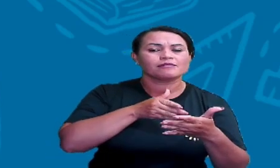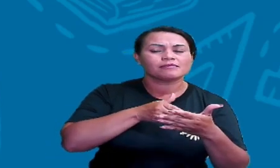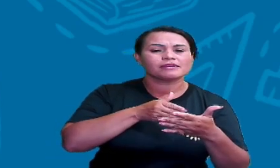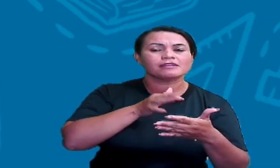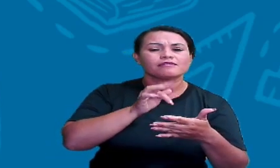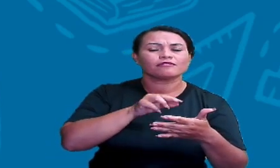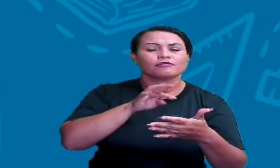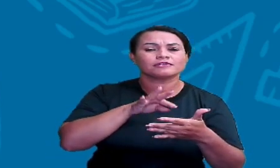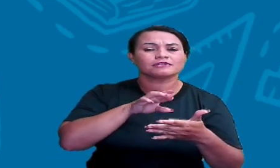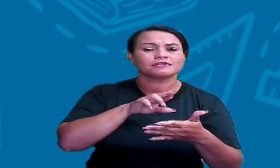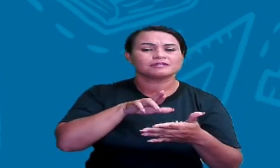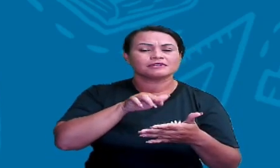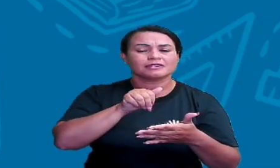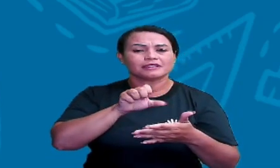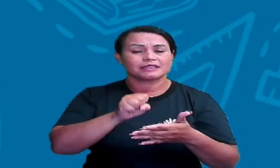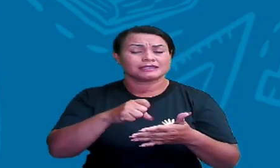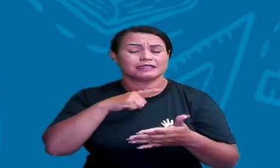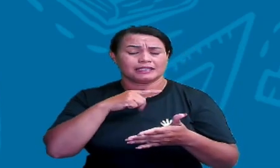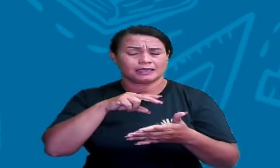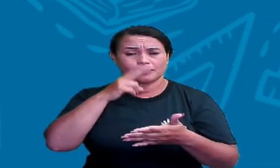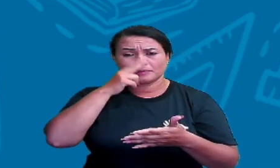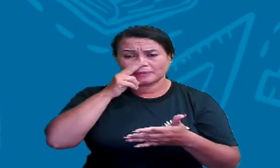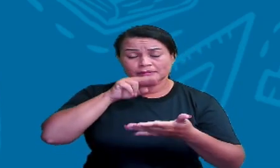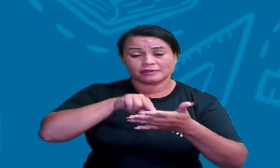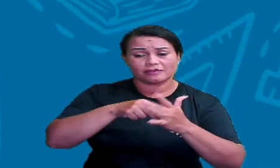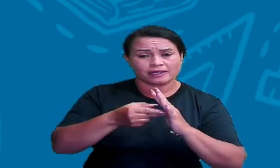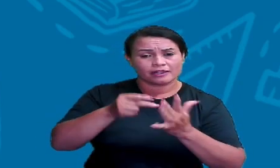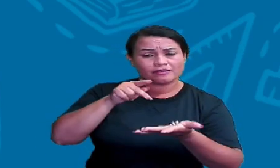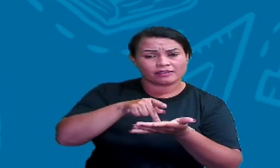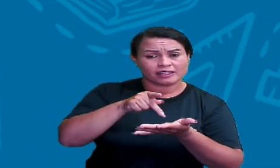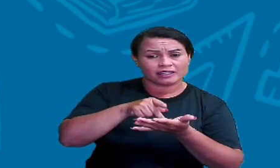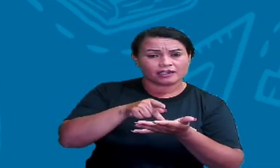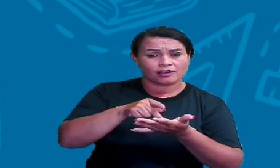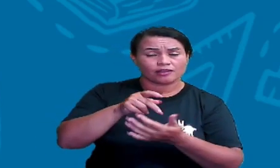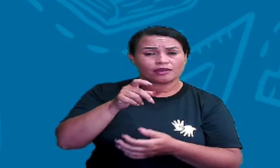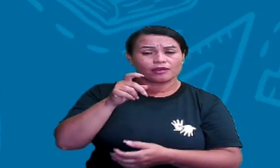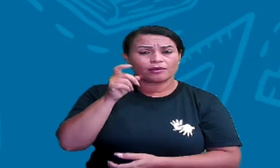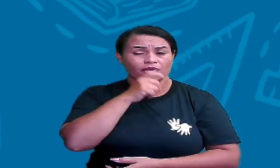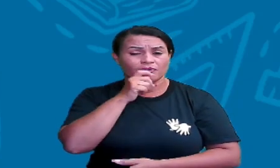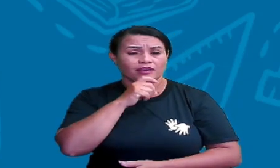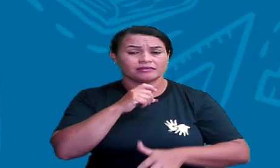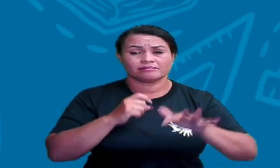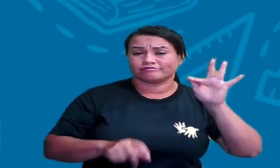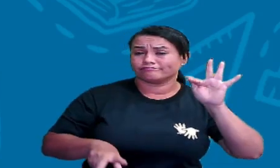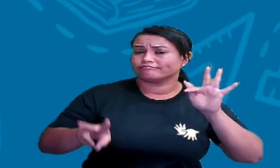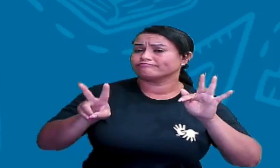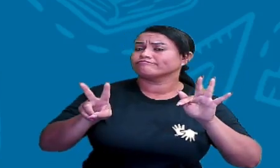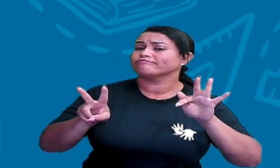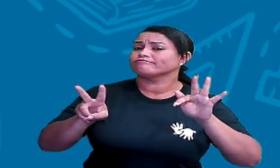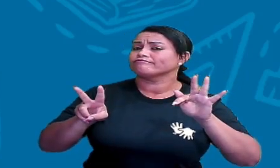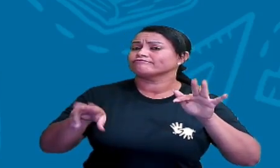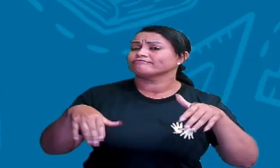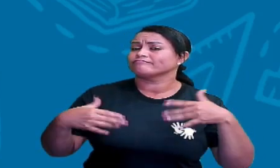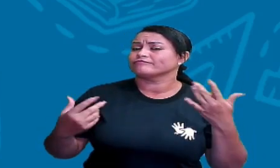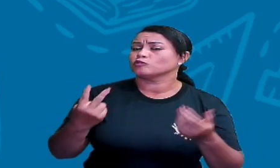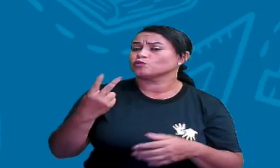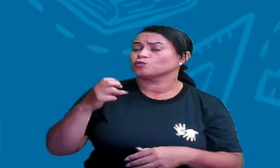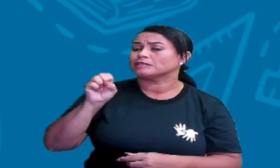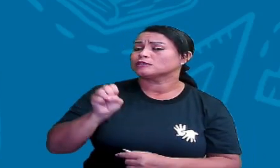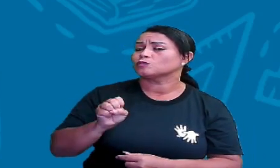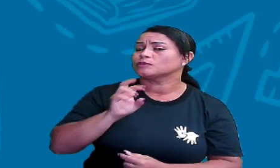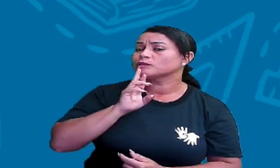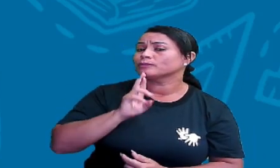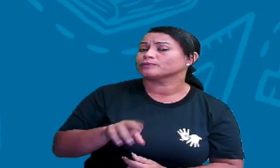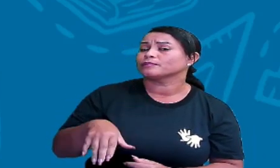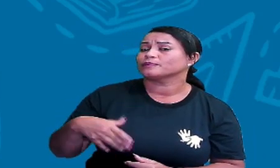fronteira têm o mesmo significado, verdadeiro ou falso? 2 segundinhos para vocês pensarem. Vamos para a